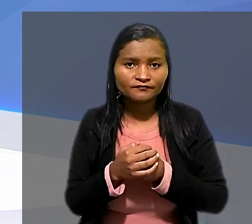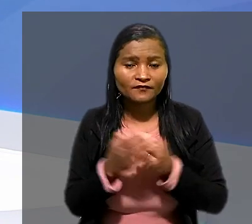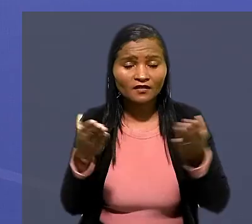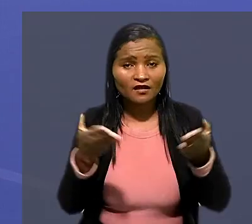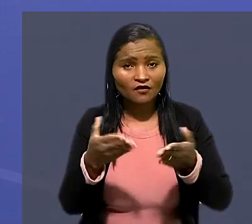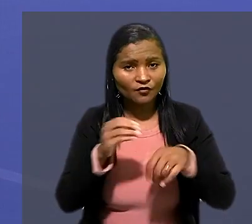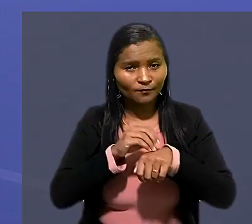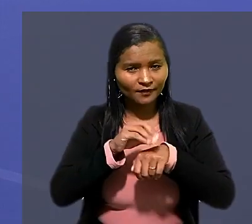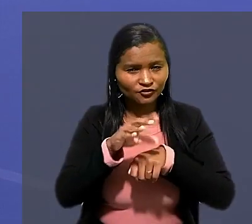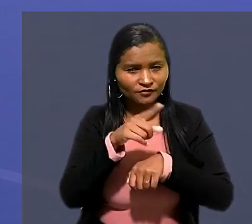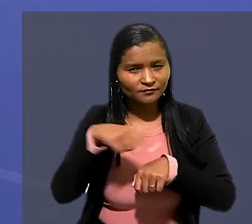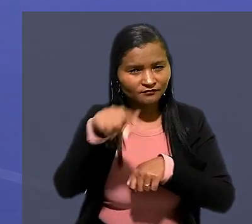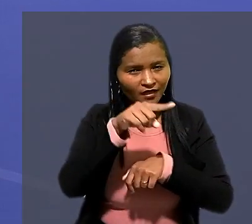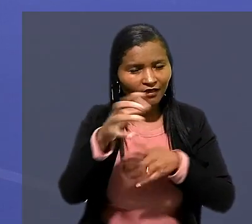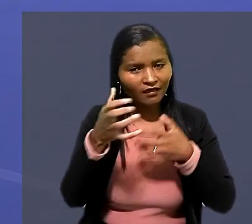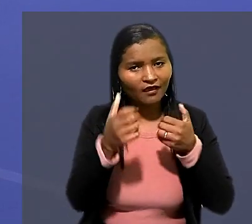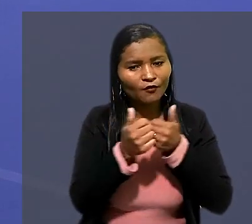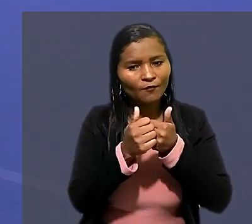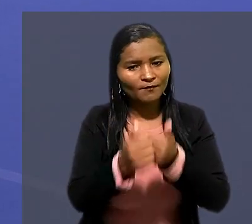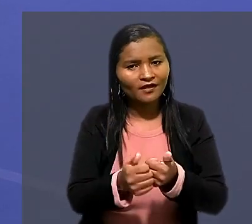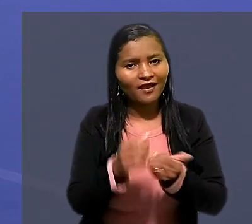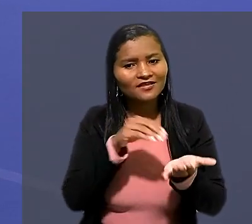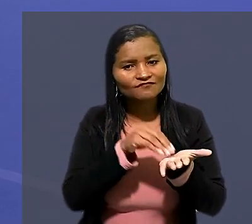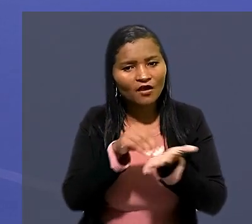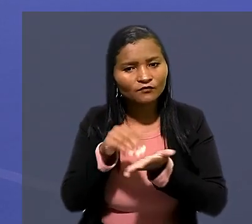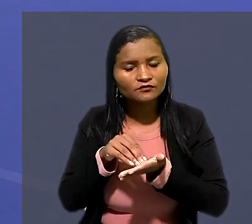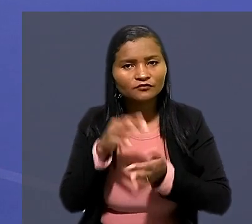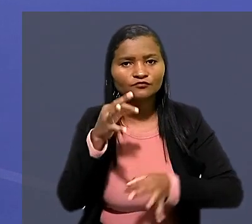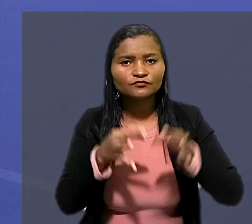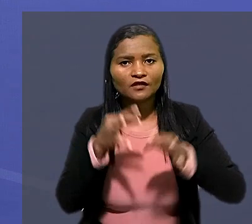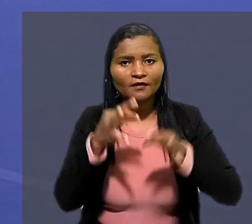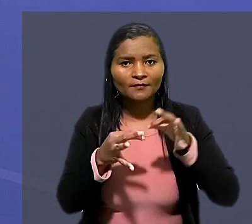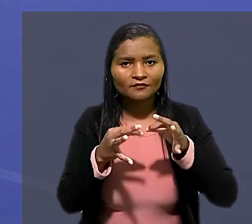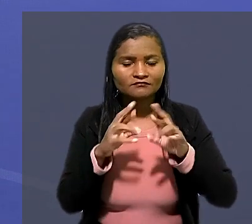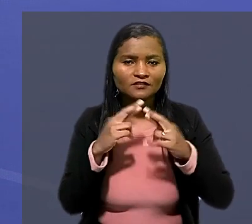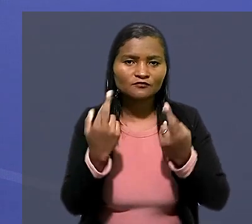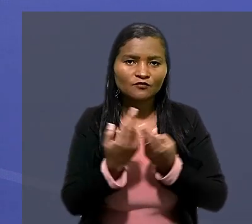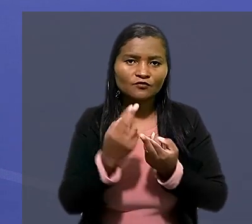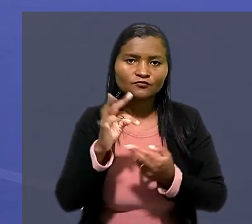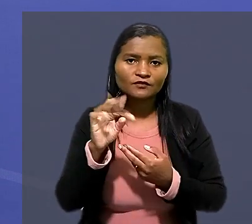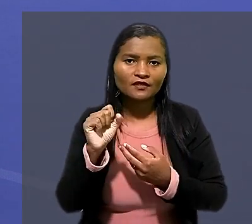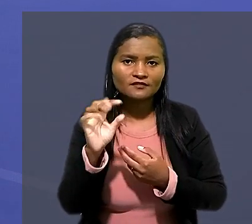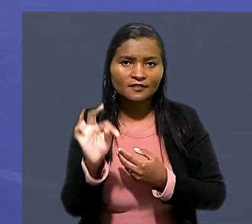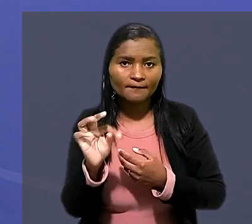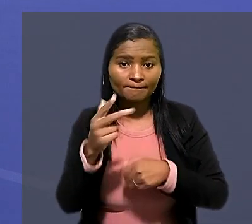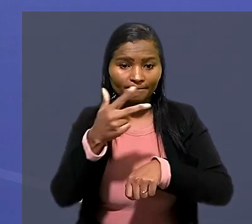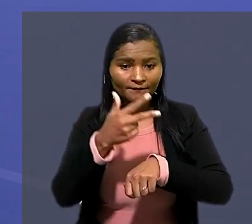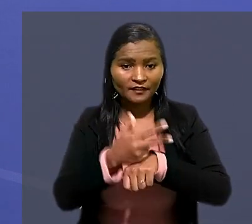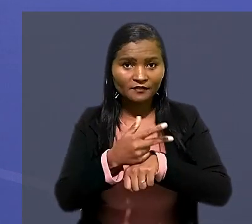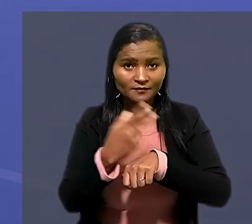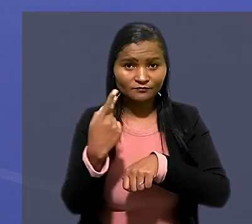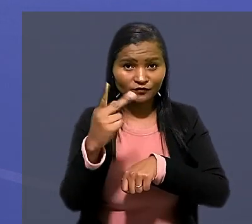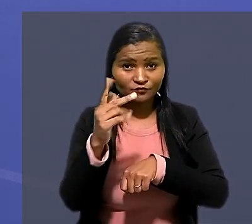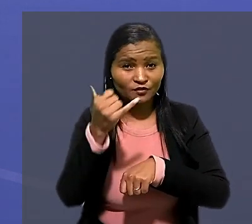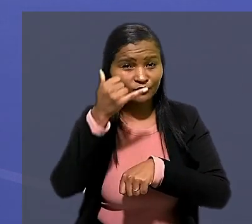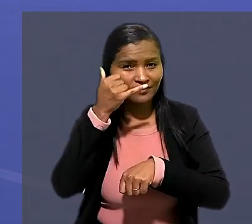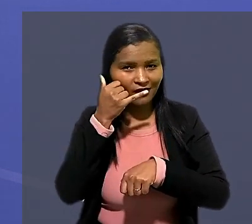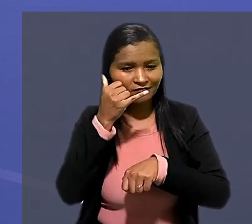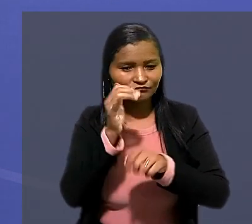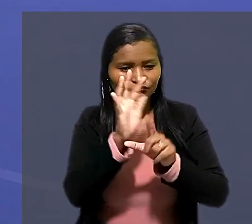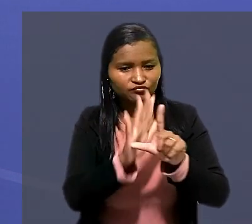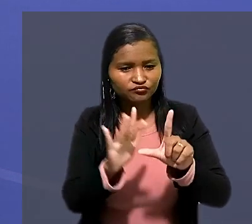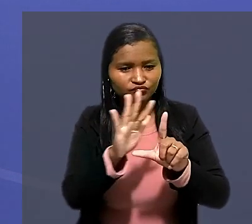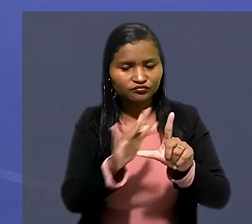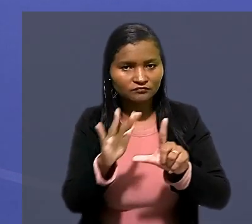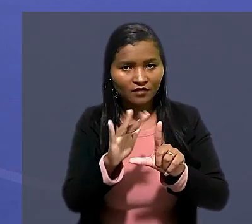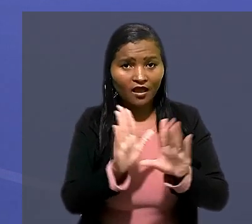Balazeiro. Agora uma dica para você que deseja acompanhar as pautas de julgamento das sessões do TST. Aponte a câmera do seu